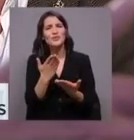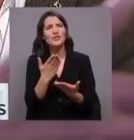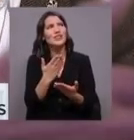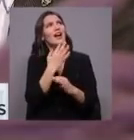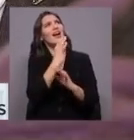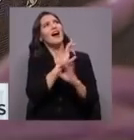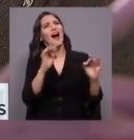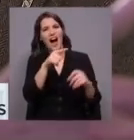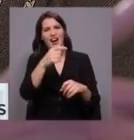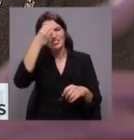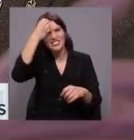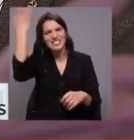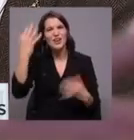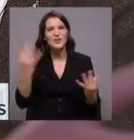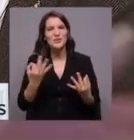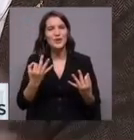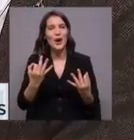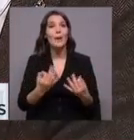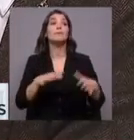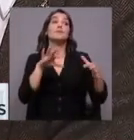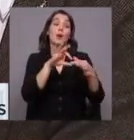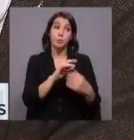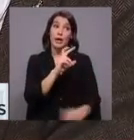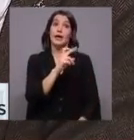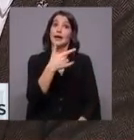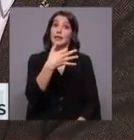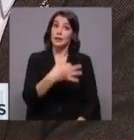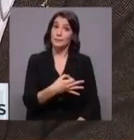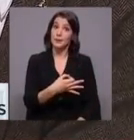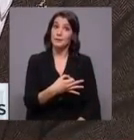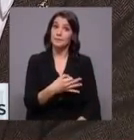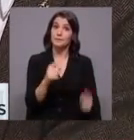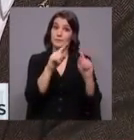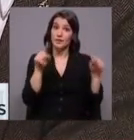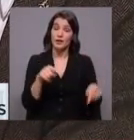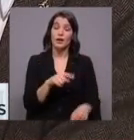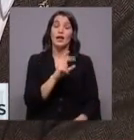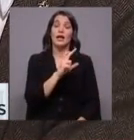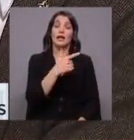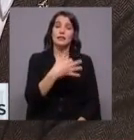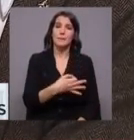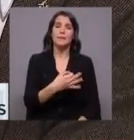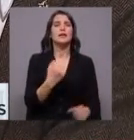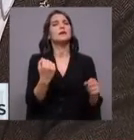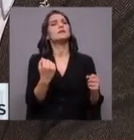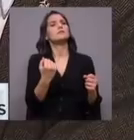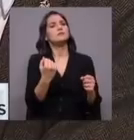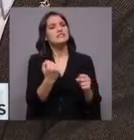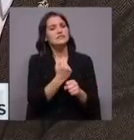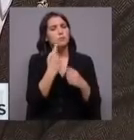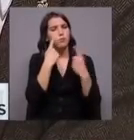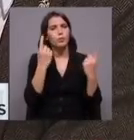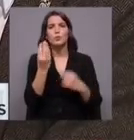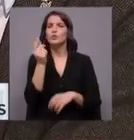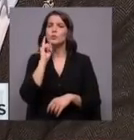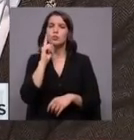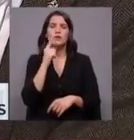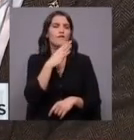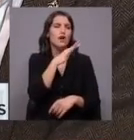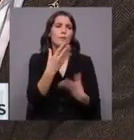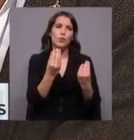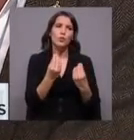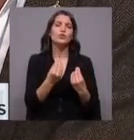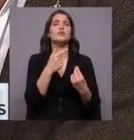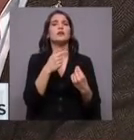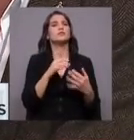em 2018 estão se a sua mão e depois diziam que ele tem você receber eu acredito que desenvolve um serviço público importantíssimo que chegar muitas famílias